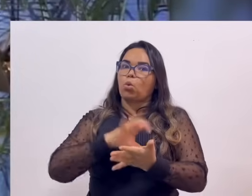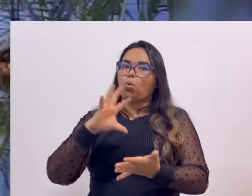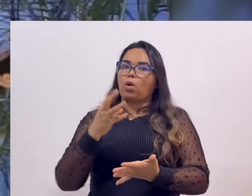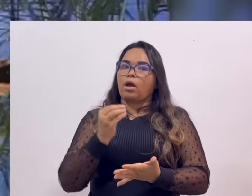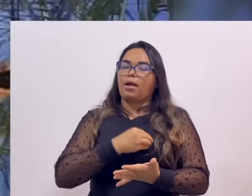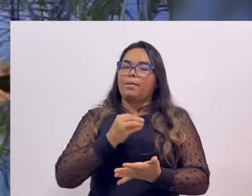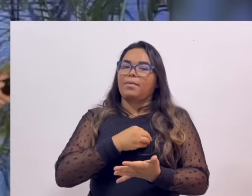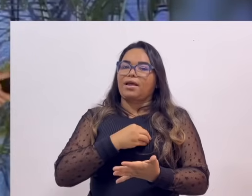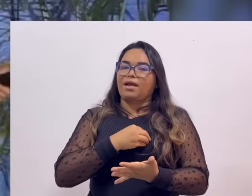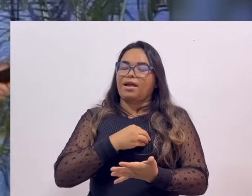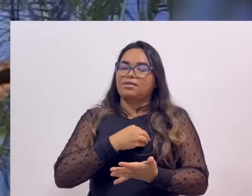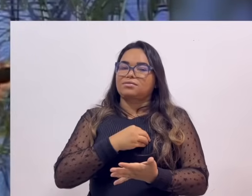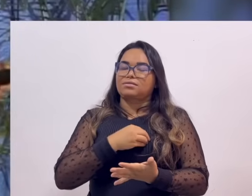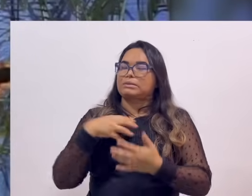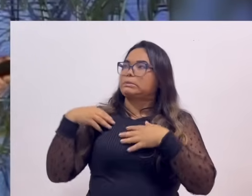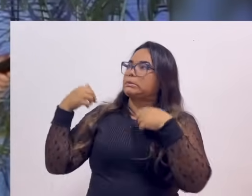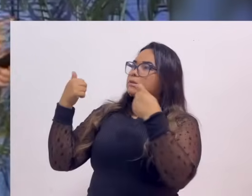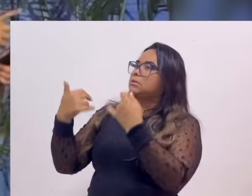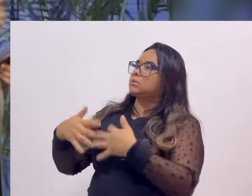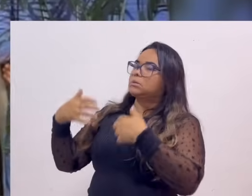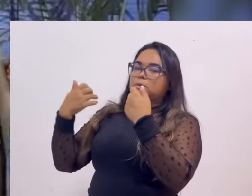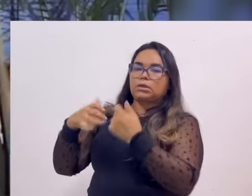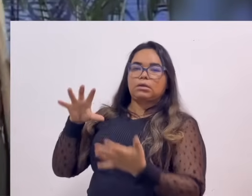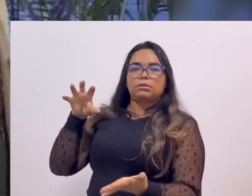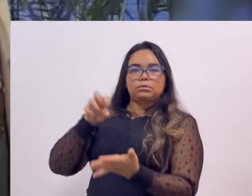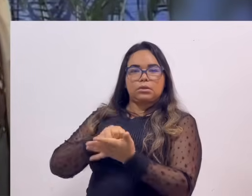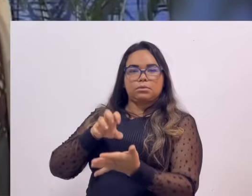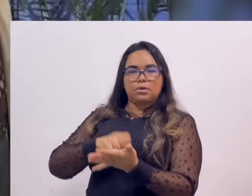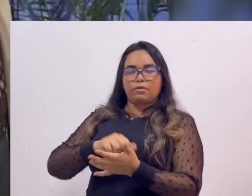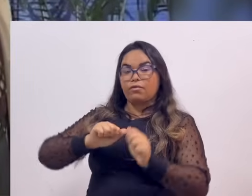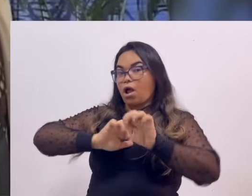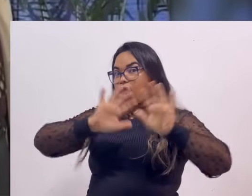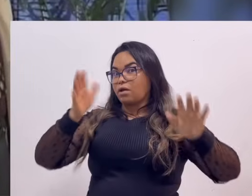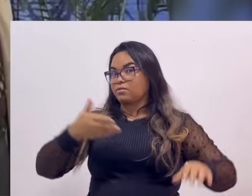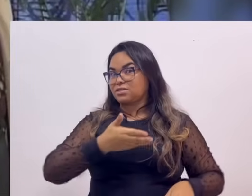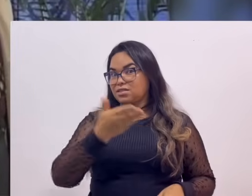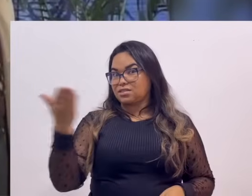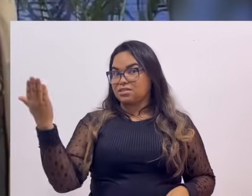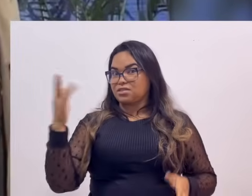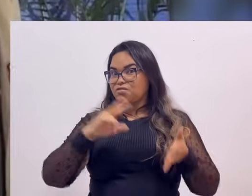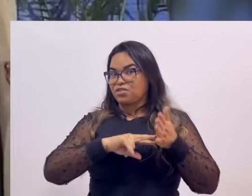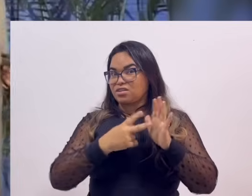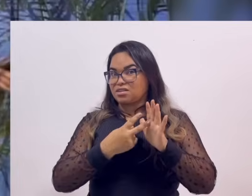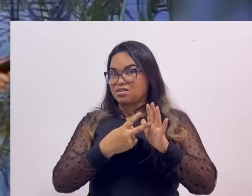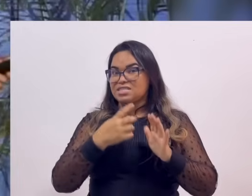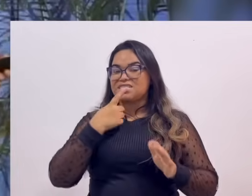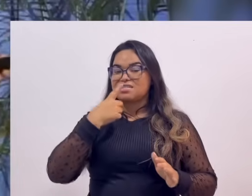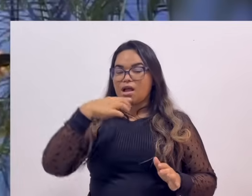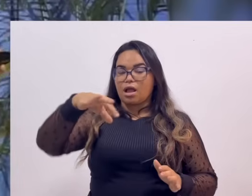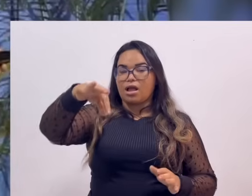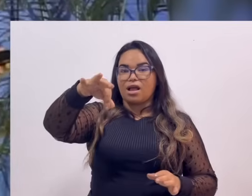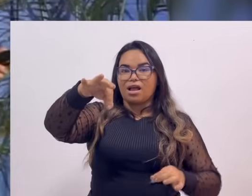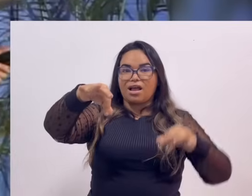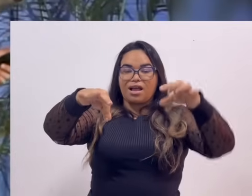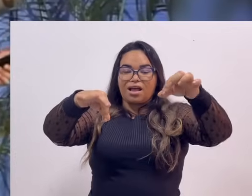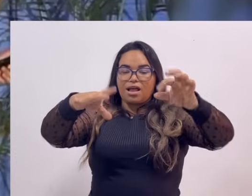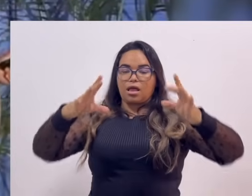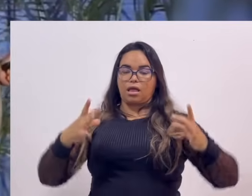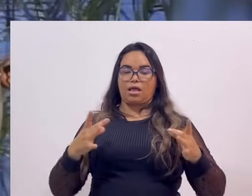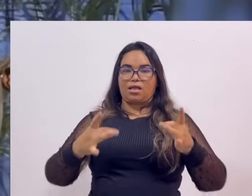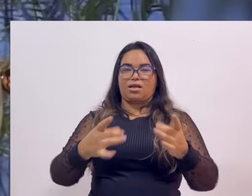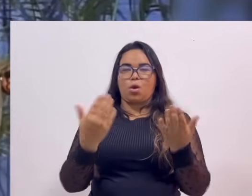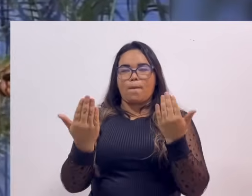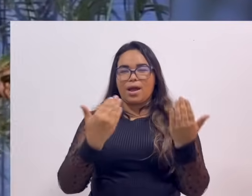os nossos pecados confessados está claro para todos porque o sangue foi